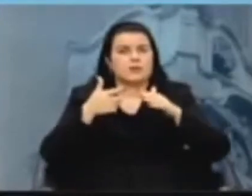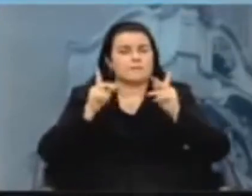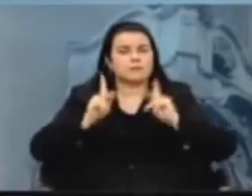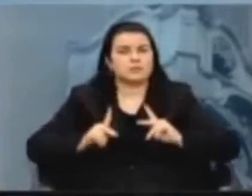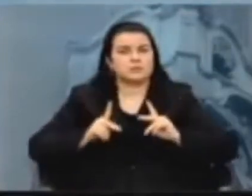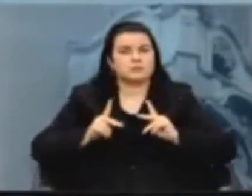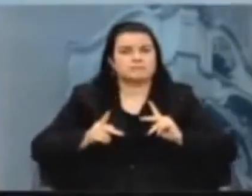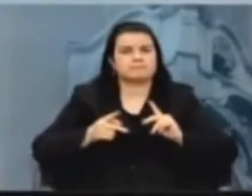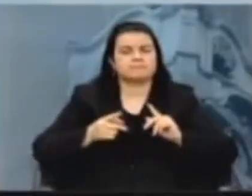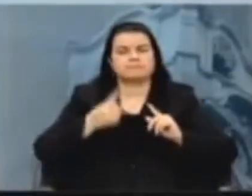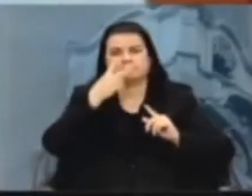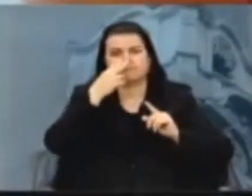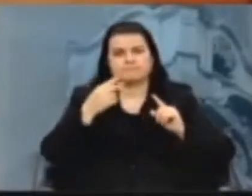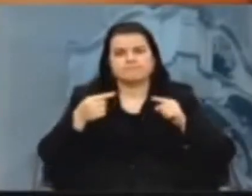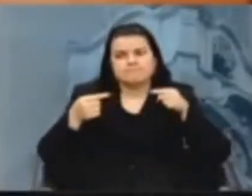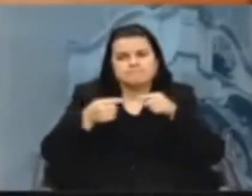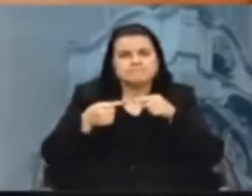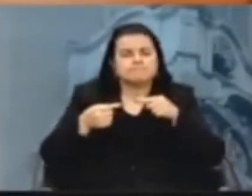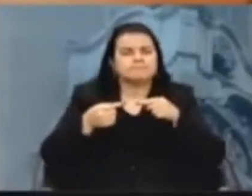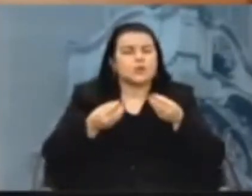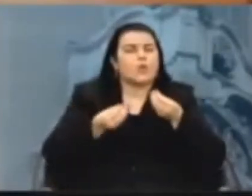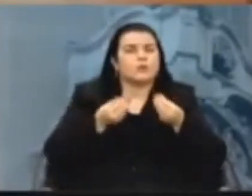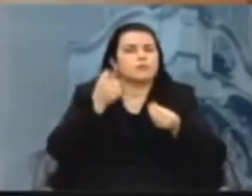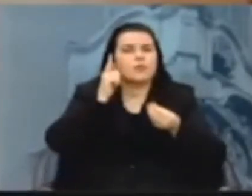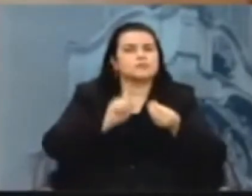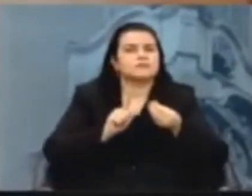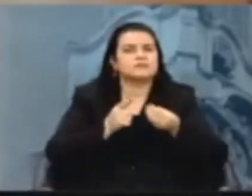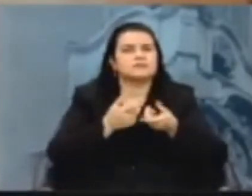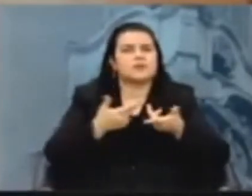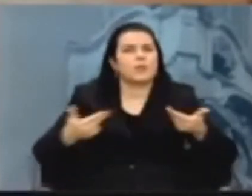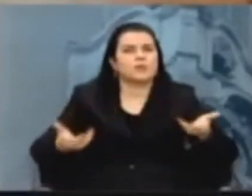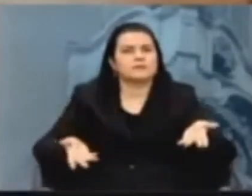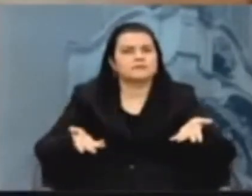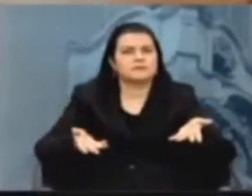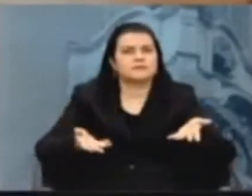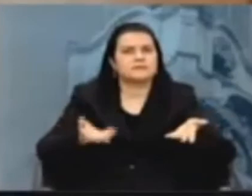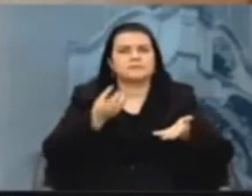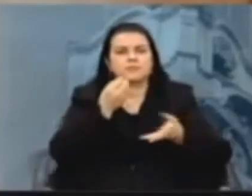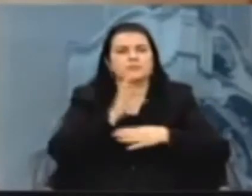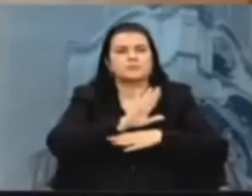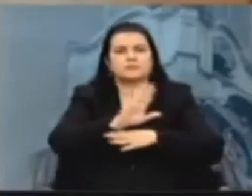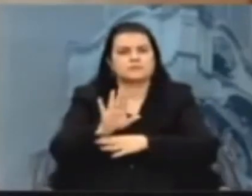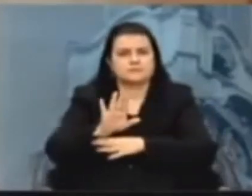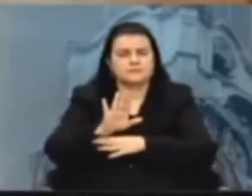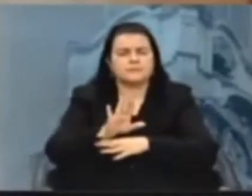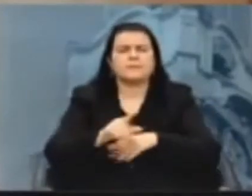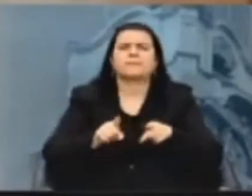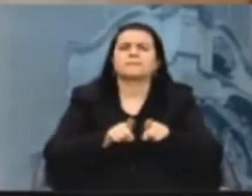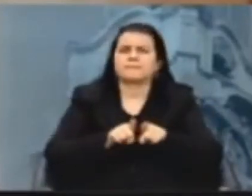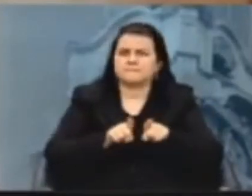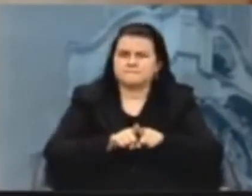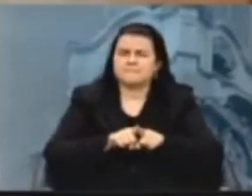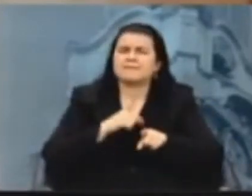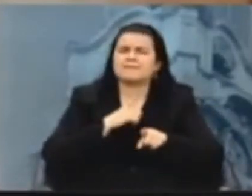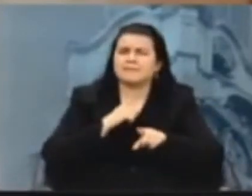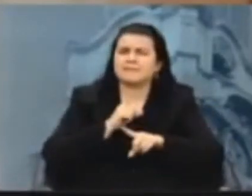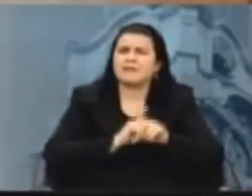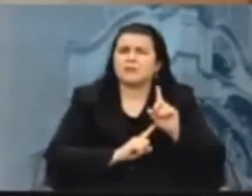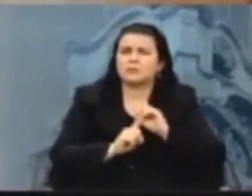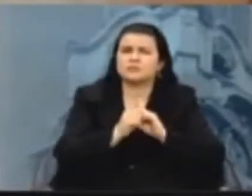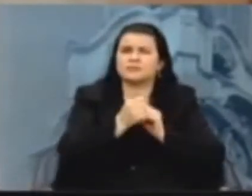em defesa desses princípios. Tomemos como exemplo sua afirmação de que os recursos escassos devem